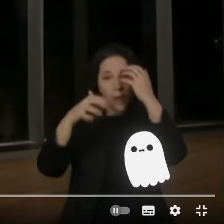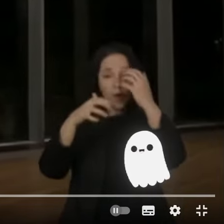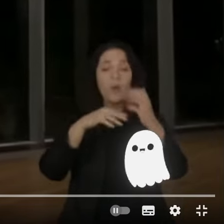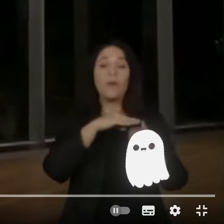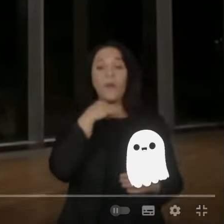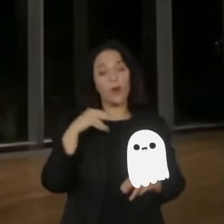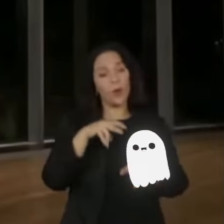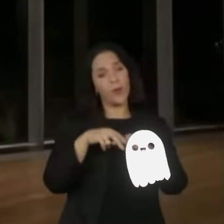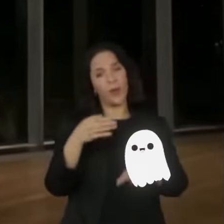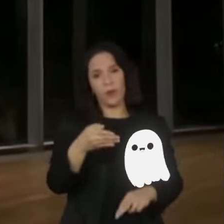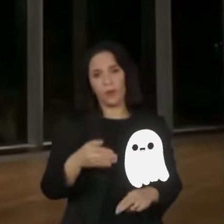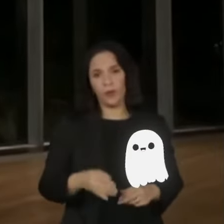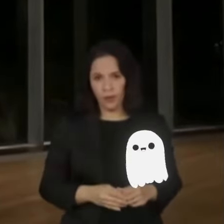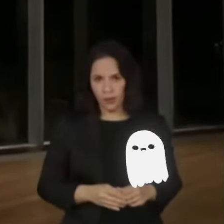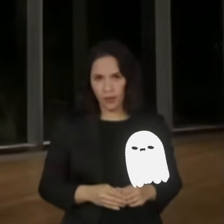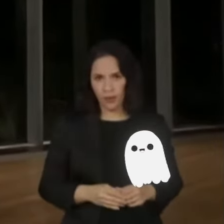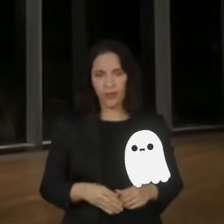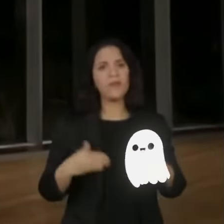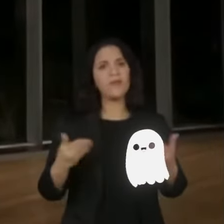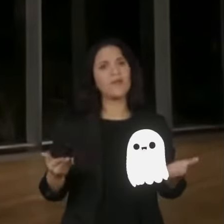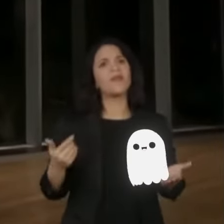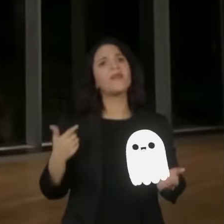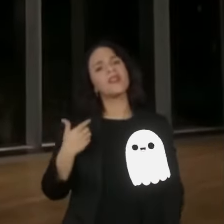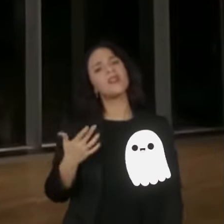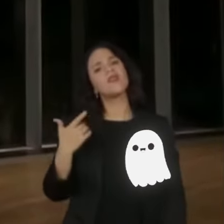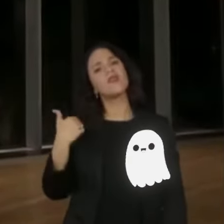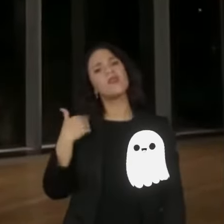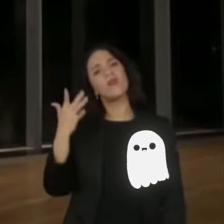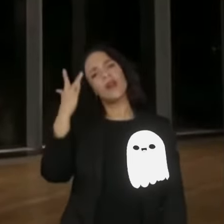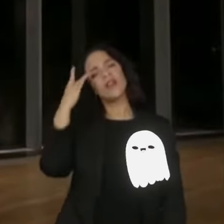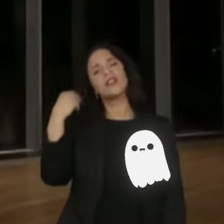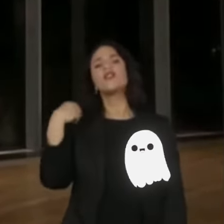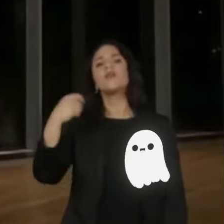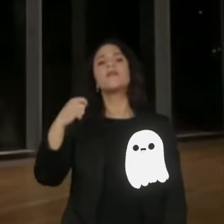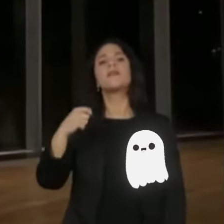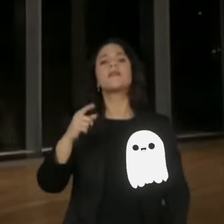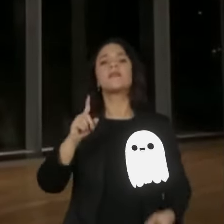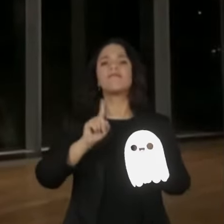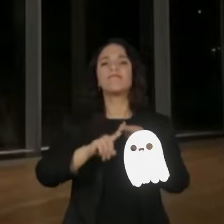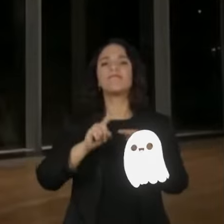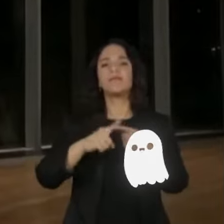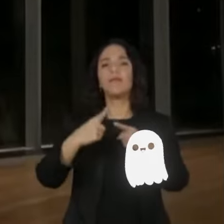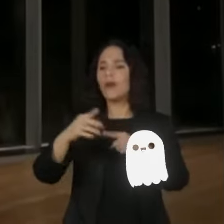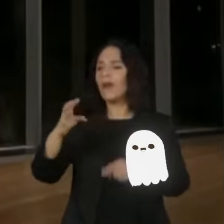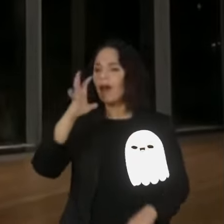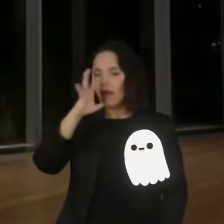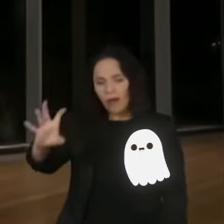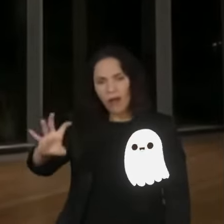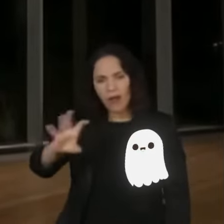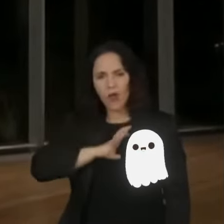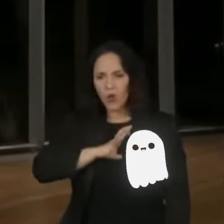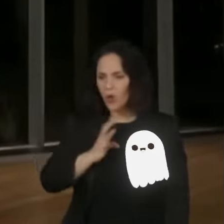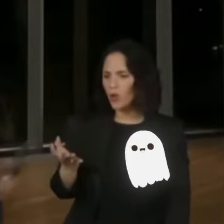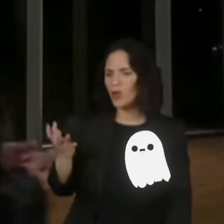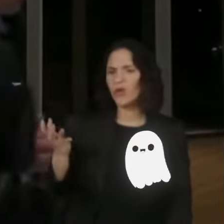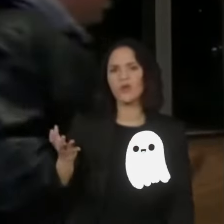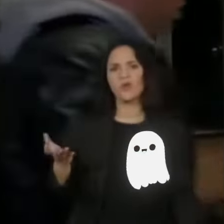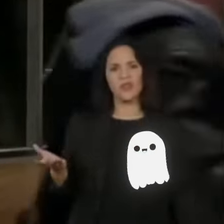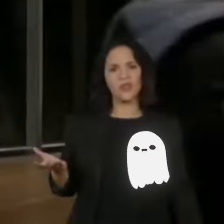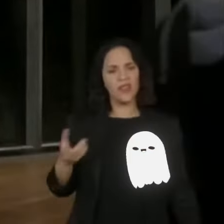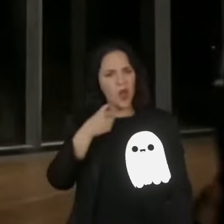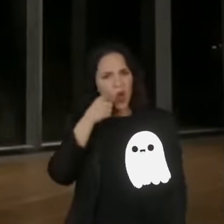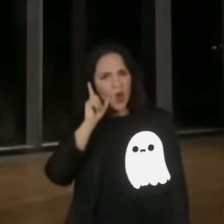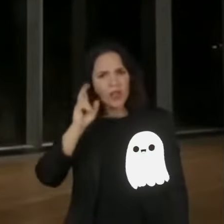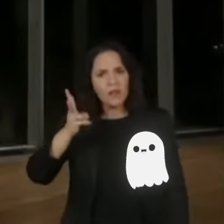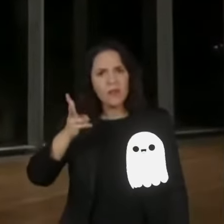disso. E agora eu achei que devia uma satisfação a ela por ter sido acusado por um canalha desse que ontem mesmo